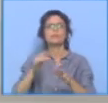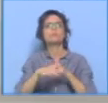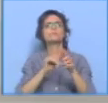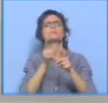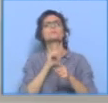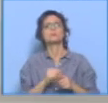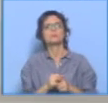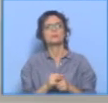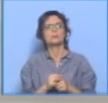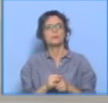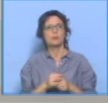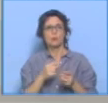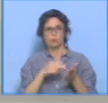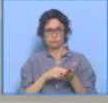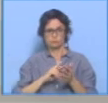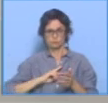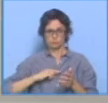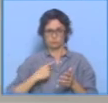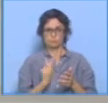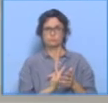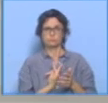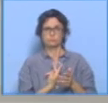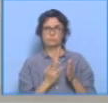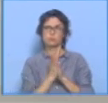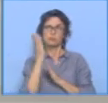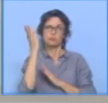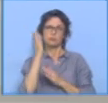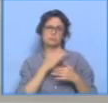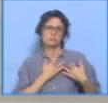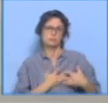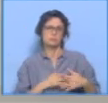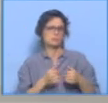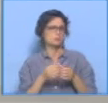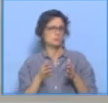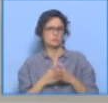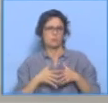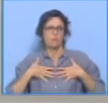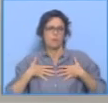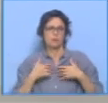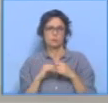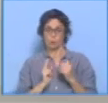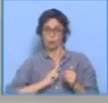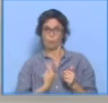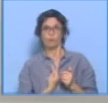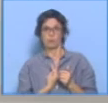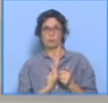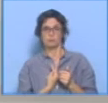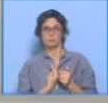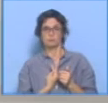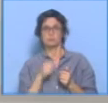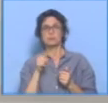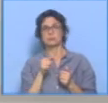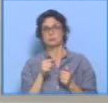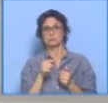converter-te-ás ao Senhor teu Deus com todo o teu coração e com toda a tua alma. Converter-se, isto em hebraico diz-se